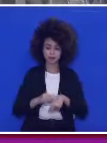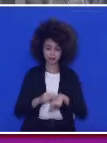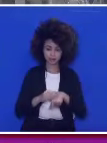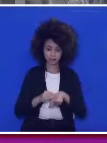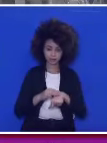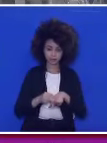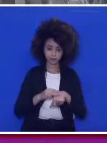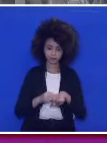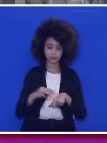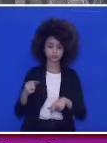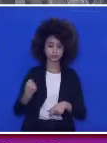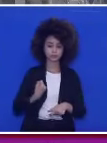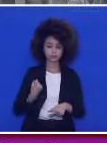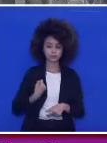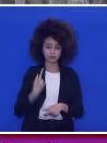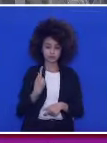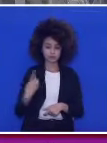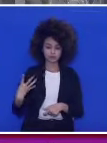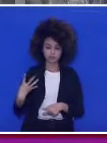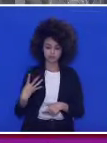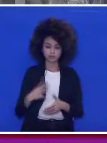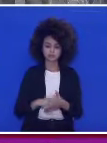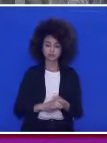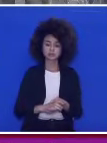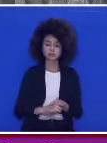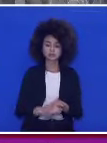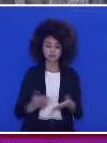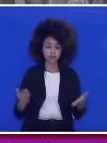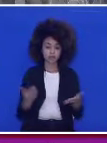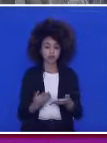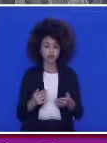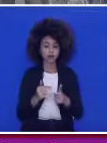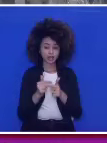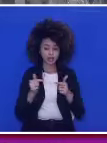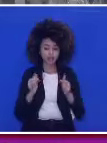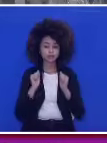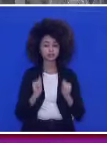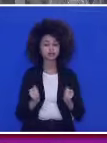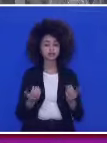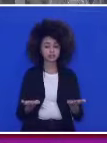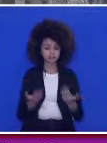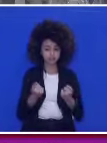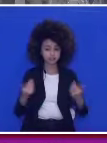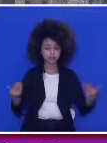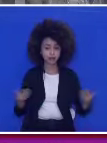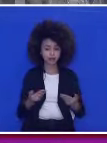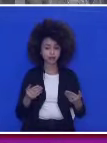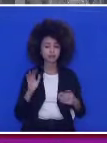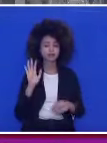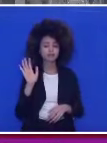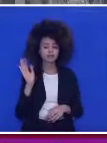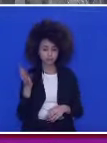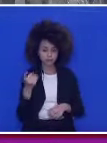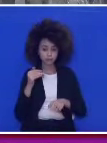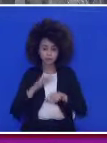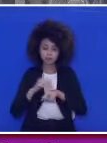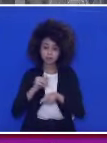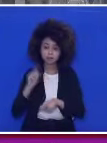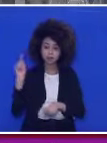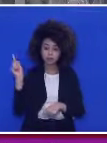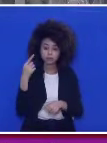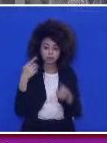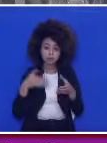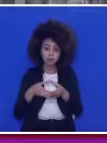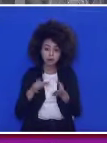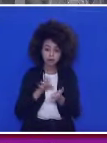número 14. Marrom, 14. Agora, sua sorte pode vir com este número. Vamos chamar? O 15º e